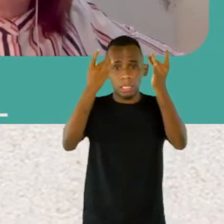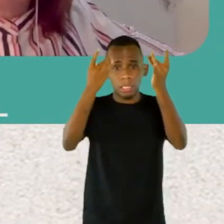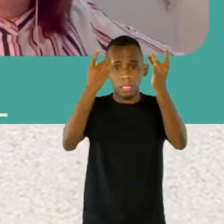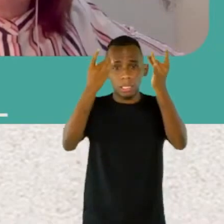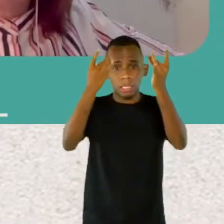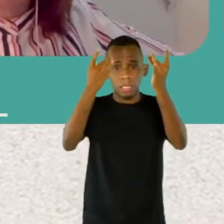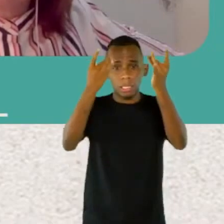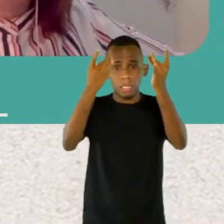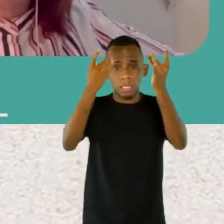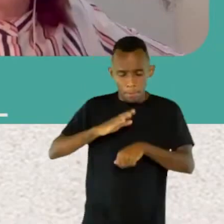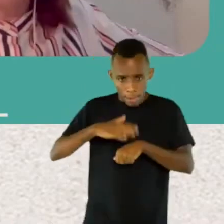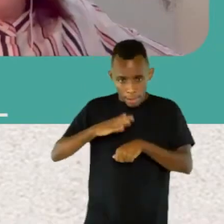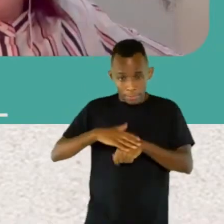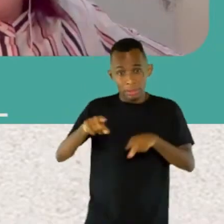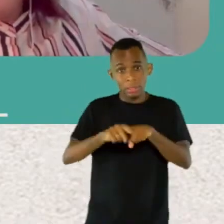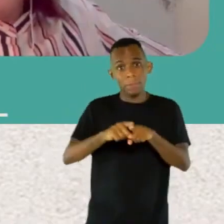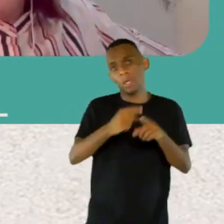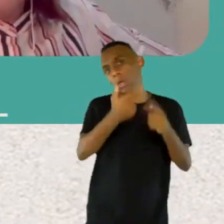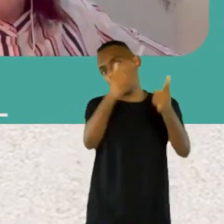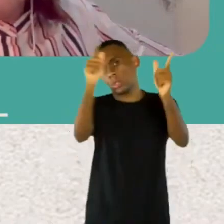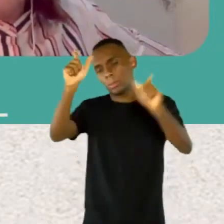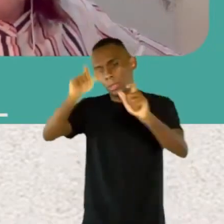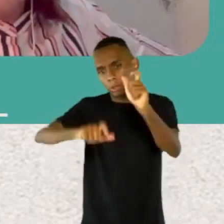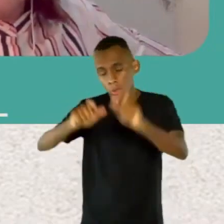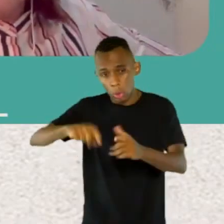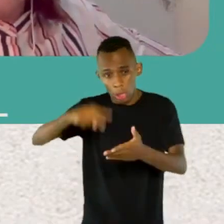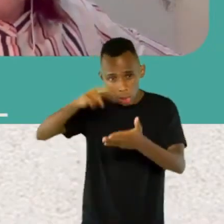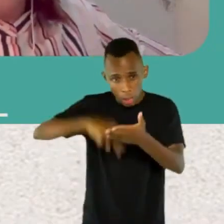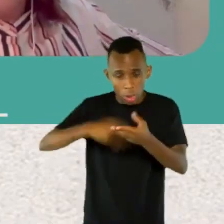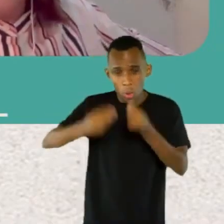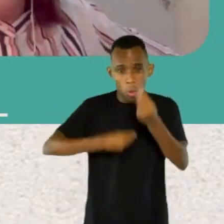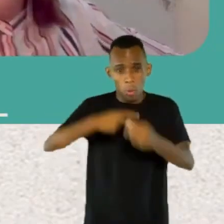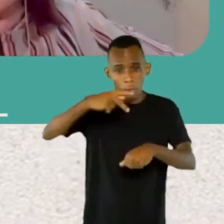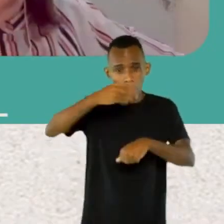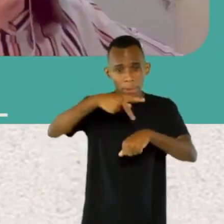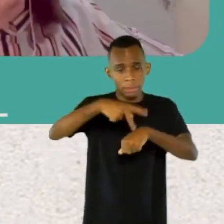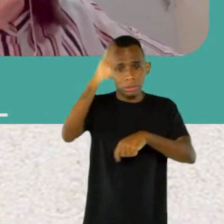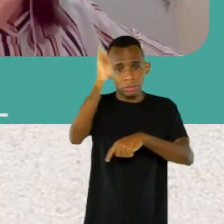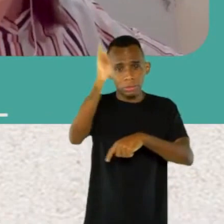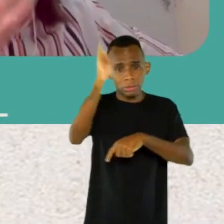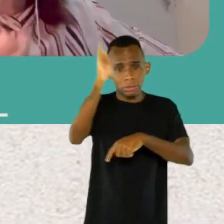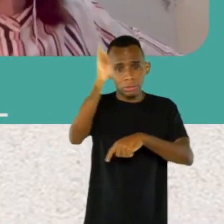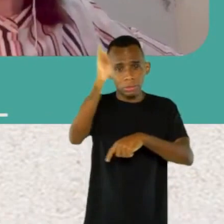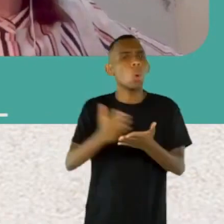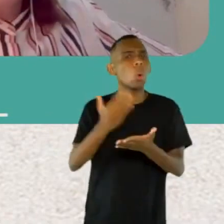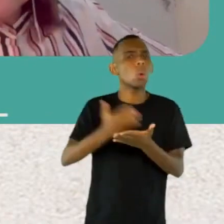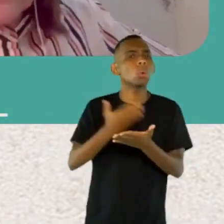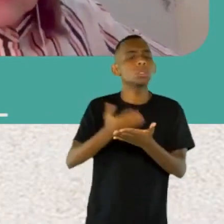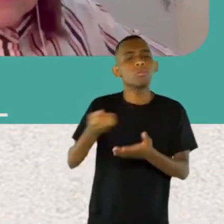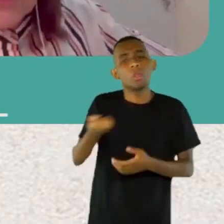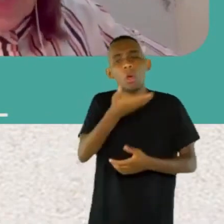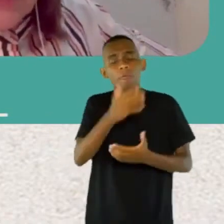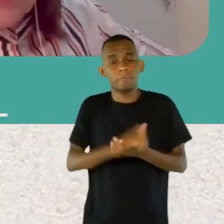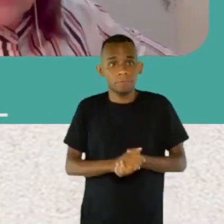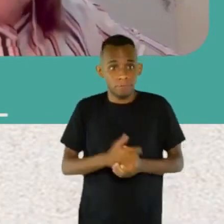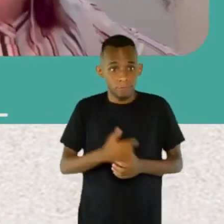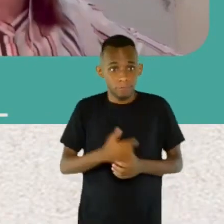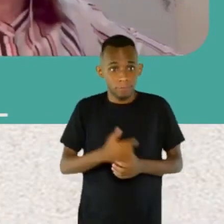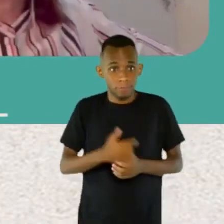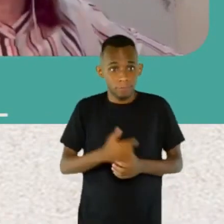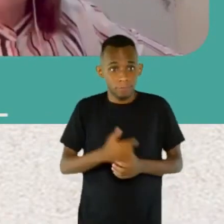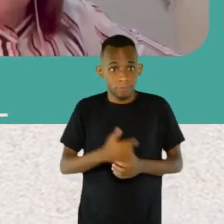para mim, mas para o seu leitor também. Como é que está a sua obra no Brasil? Olha, eu sempre tive muita